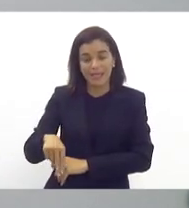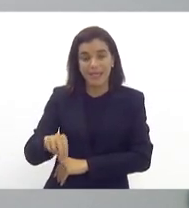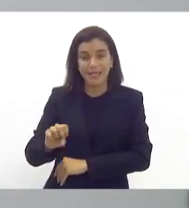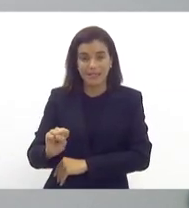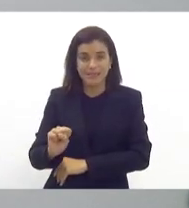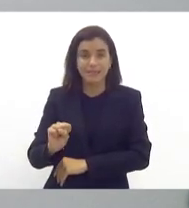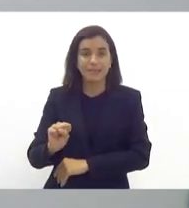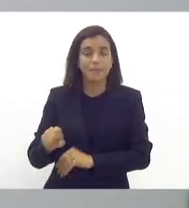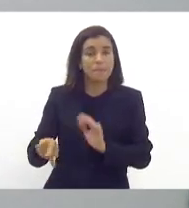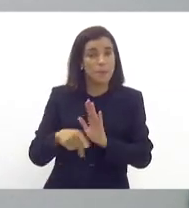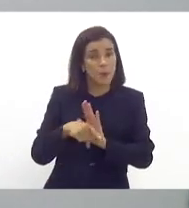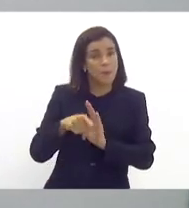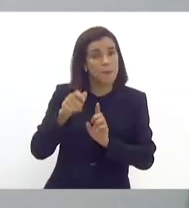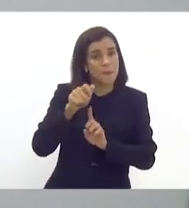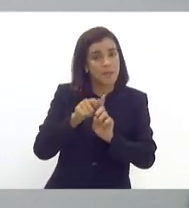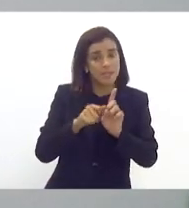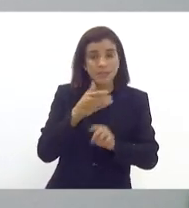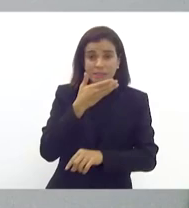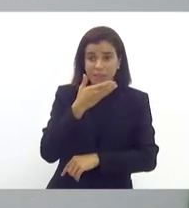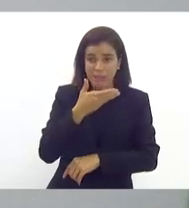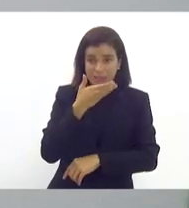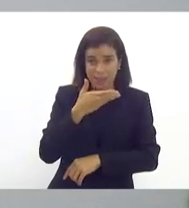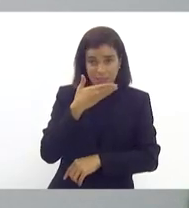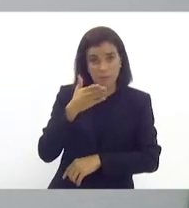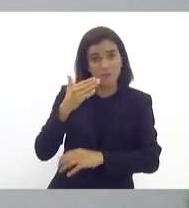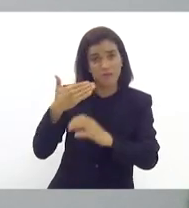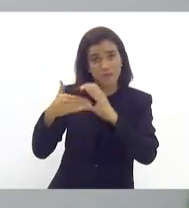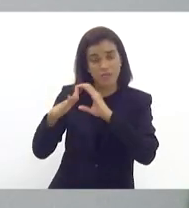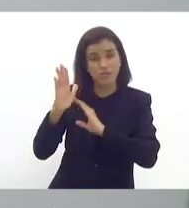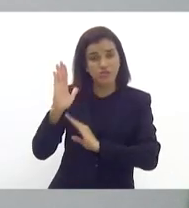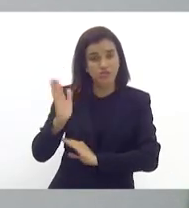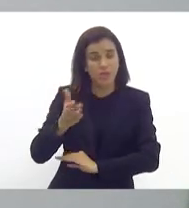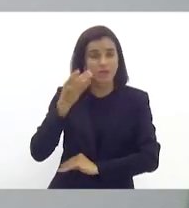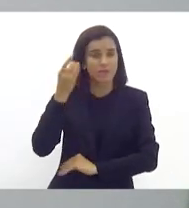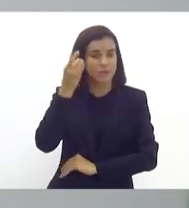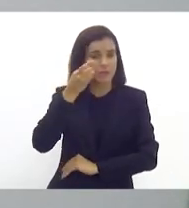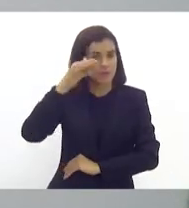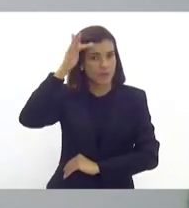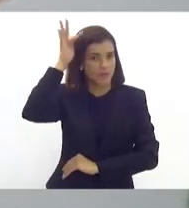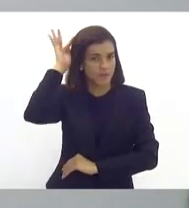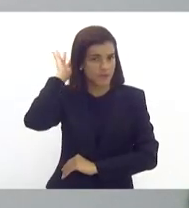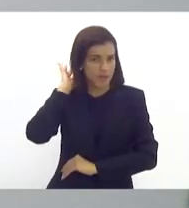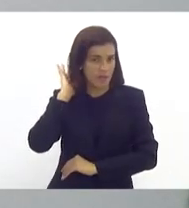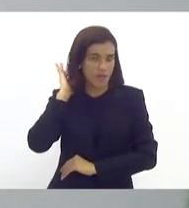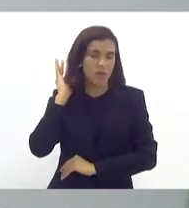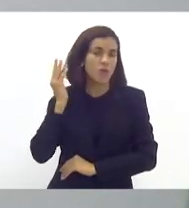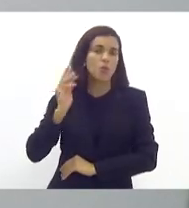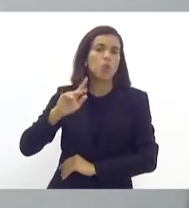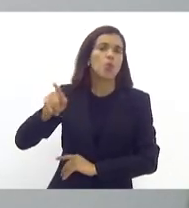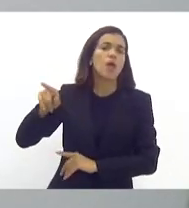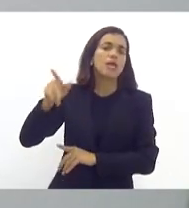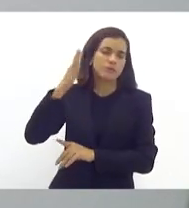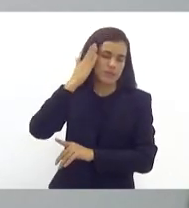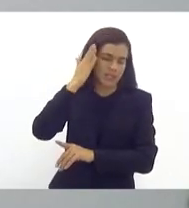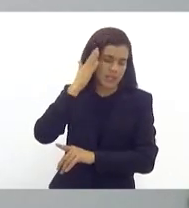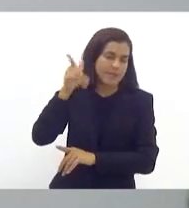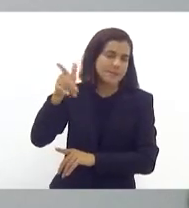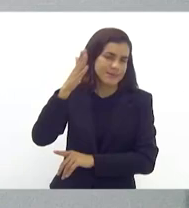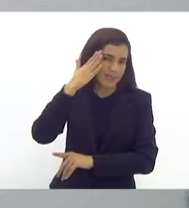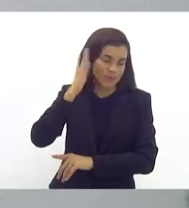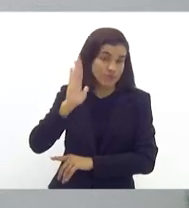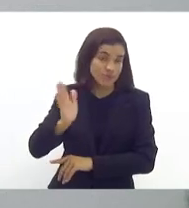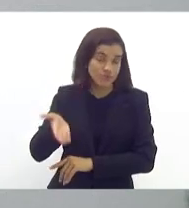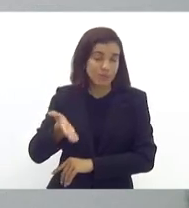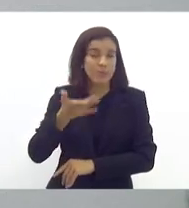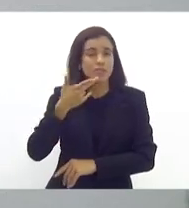de até tomei a liberdade de enviar ao seu Deputado né não que ele não saiba mas eu fiz assim